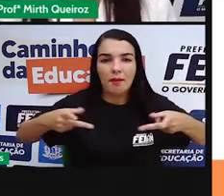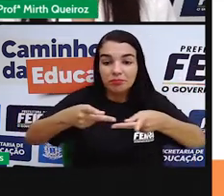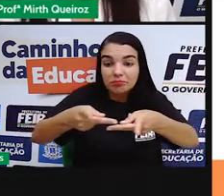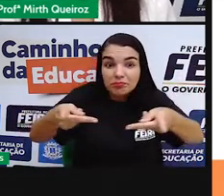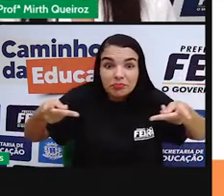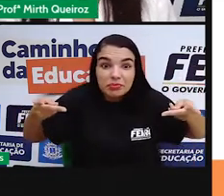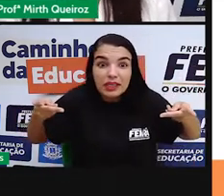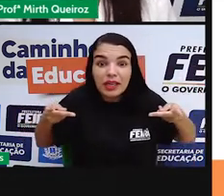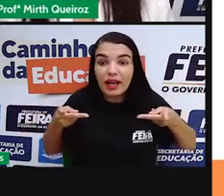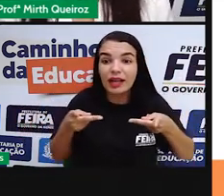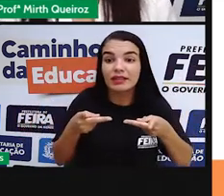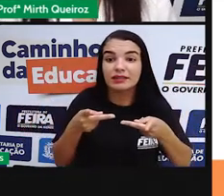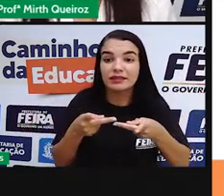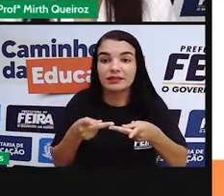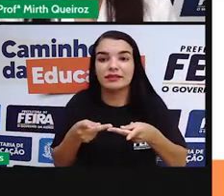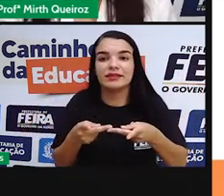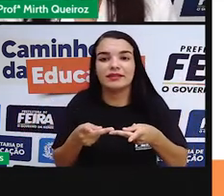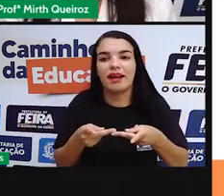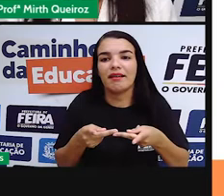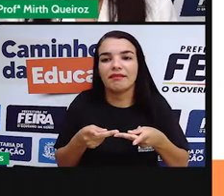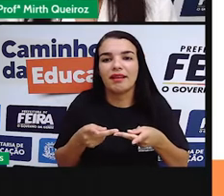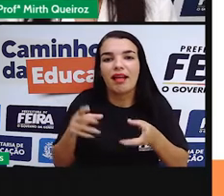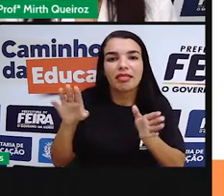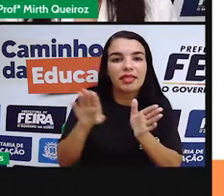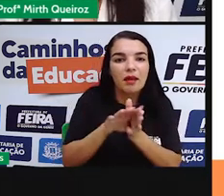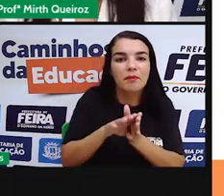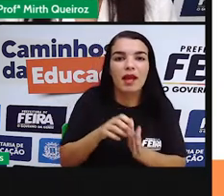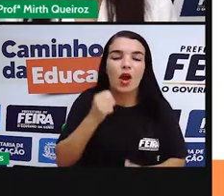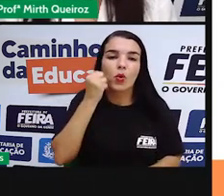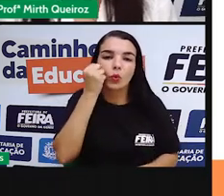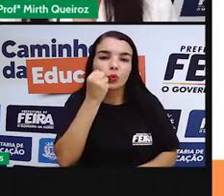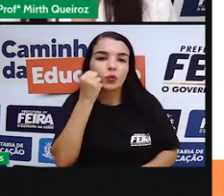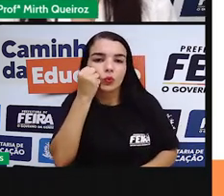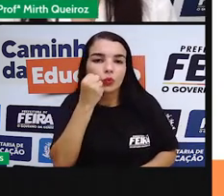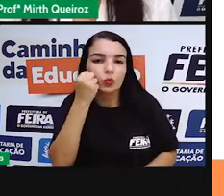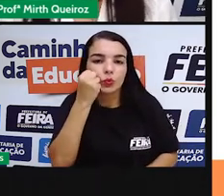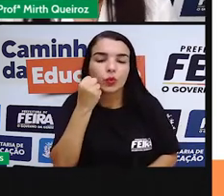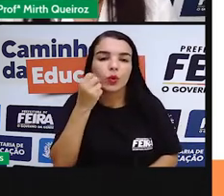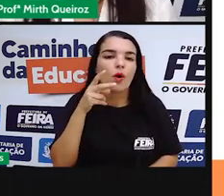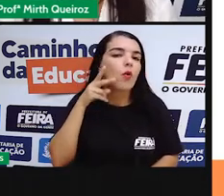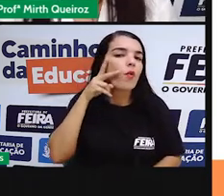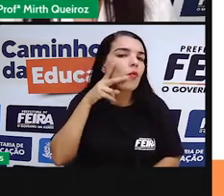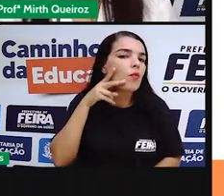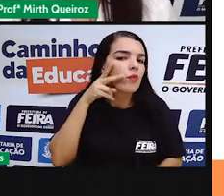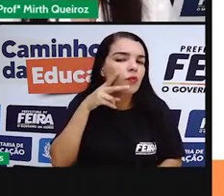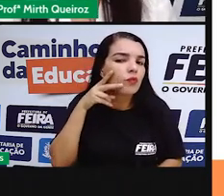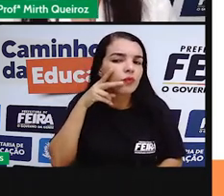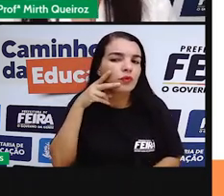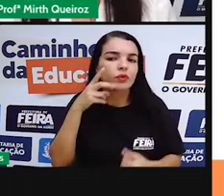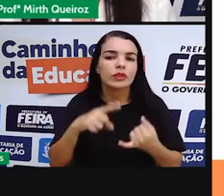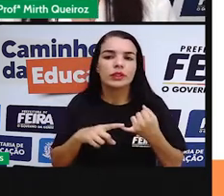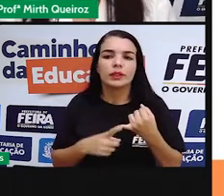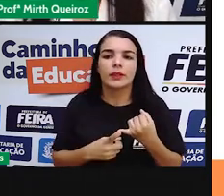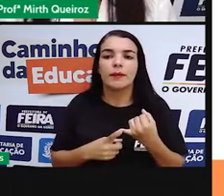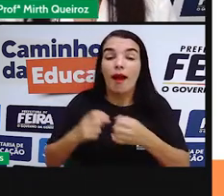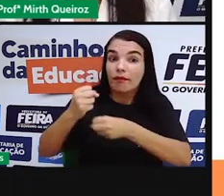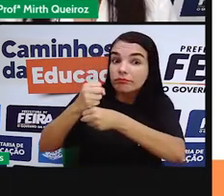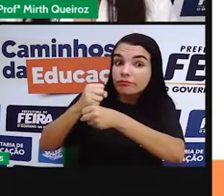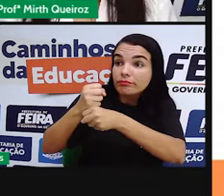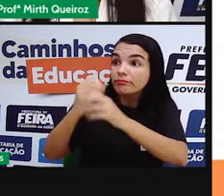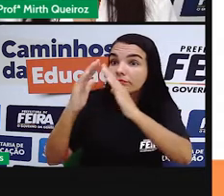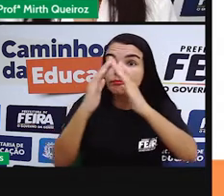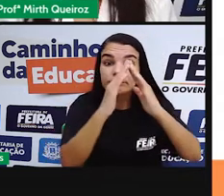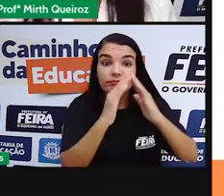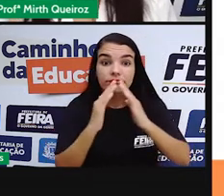pizza, por exemplo, que foi herdada aí da Itália. O vinho, o suco de uva, a arquitetura